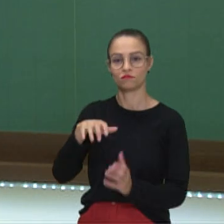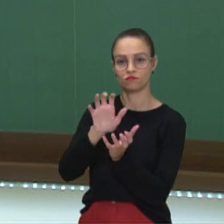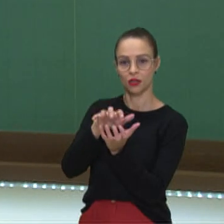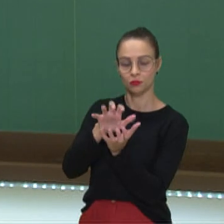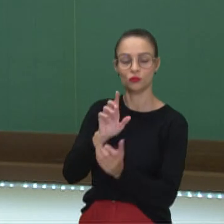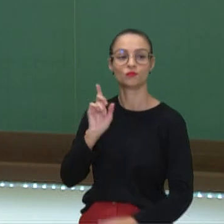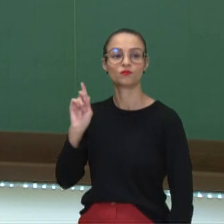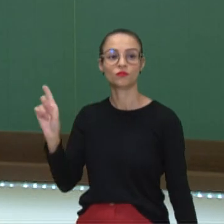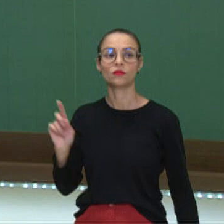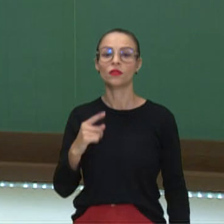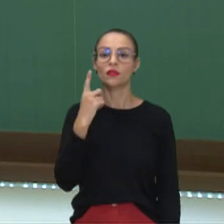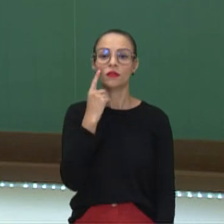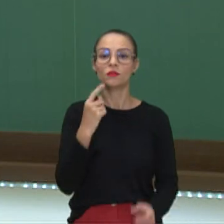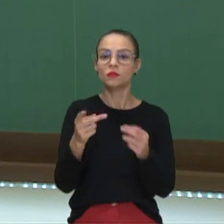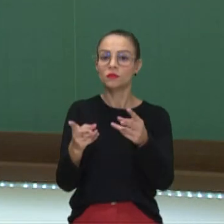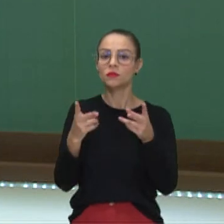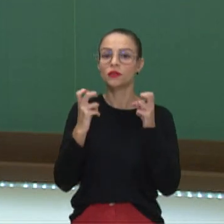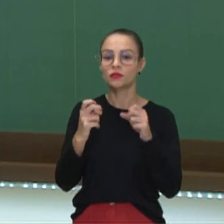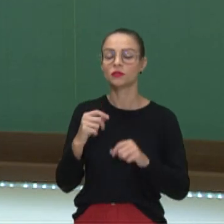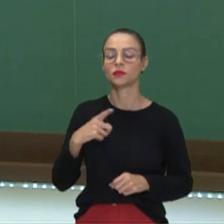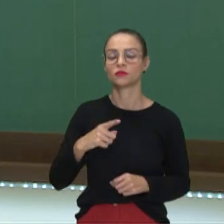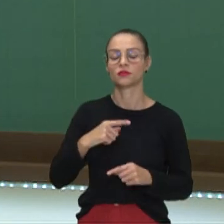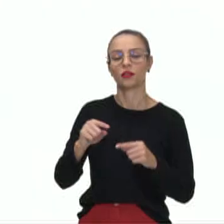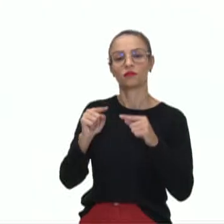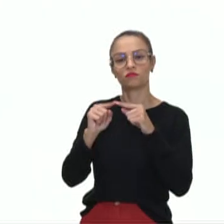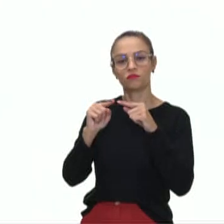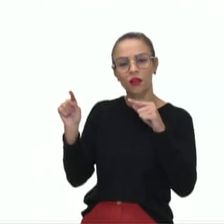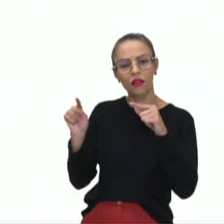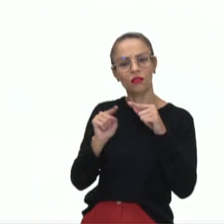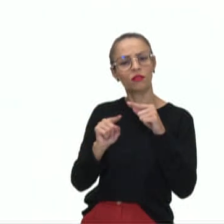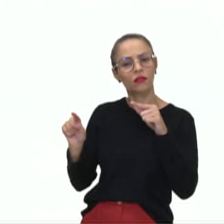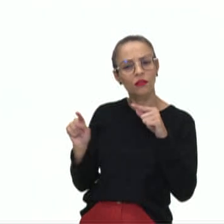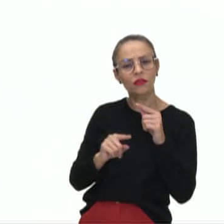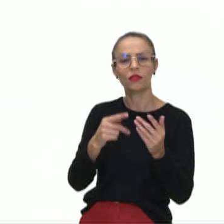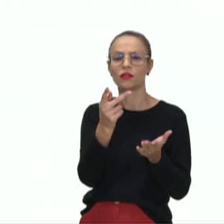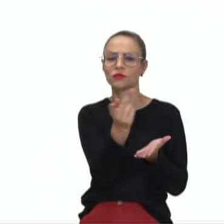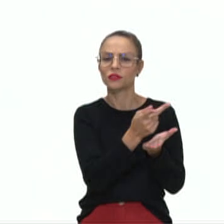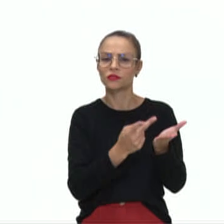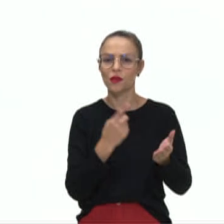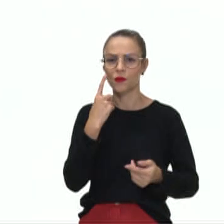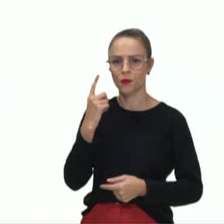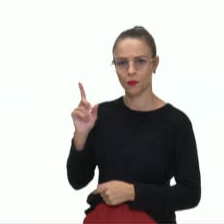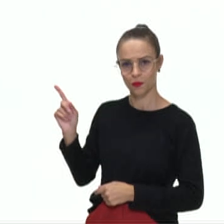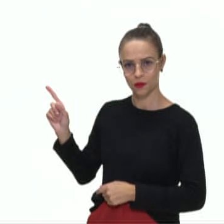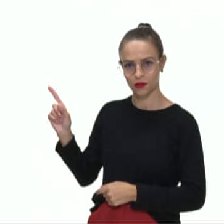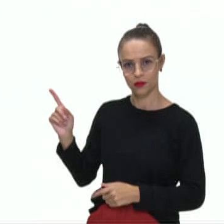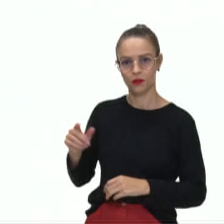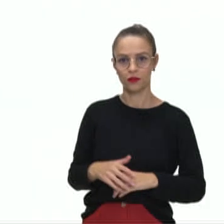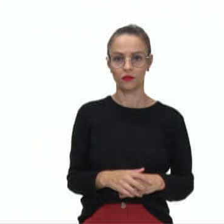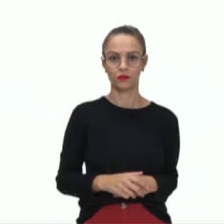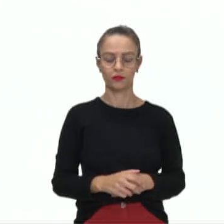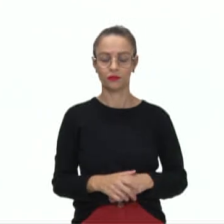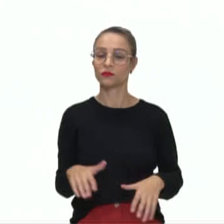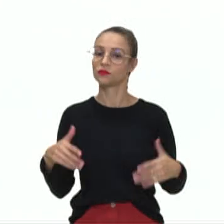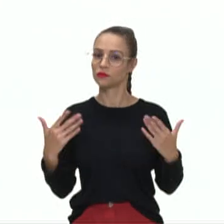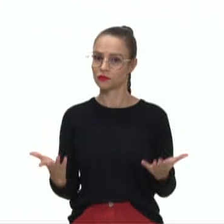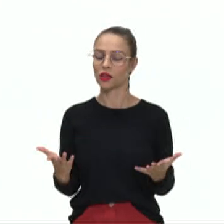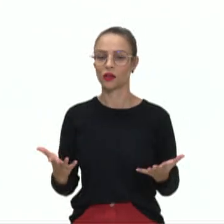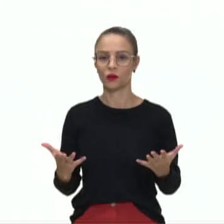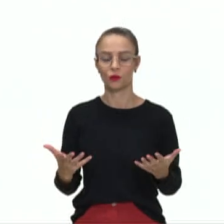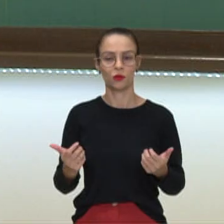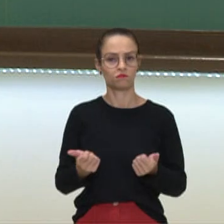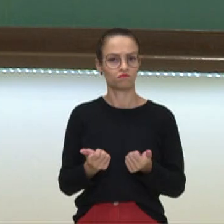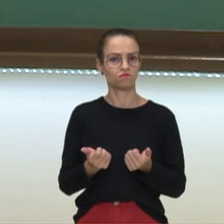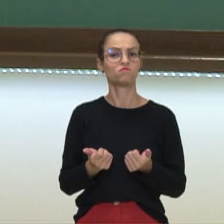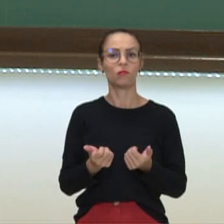Então, repare aqui nas linhas, né, as formas com que elas são expressadas. Então, muita coisa a se falado